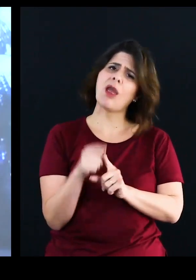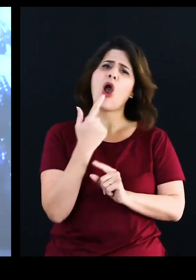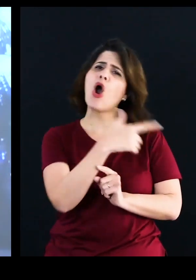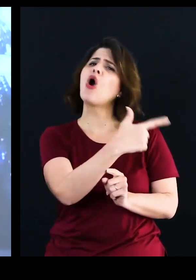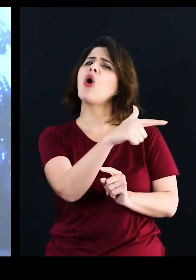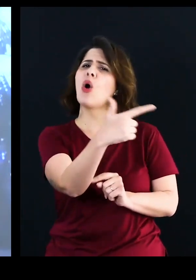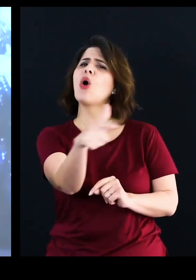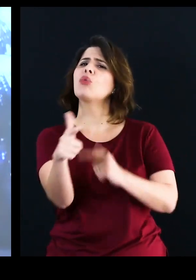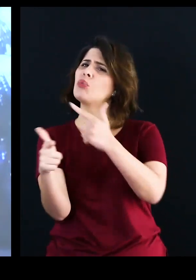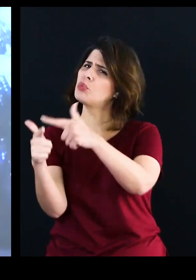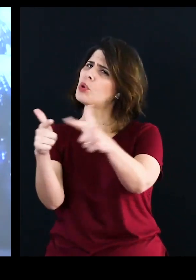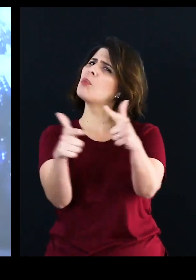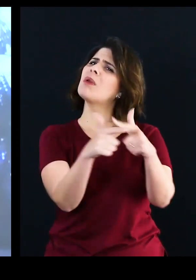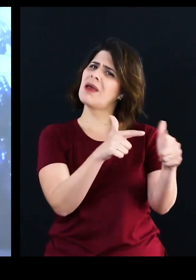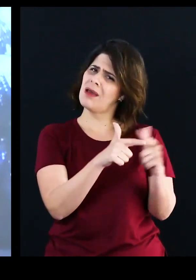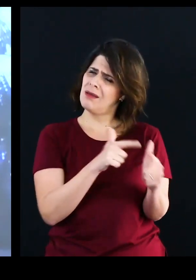gestão